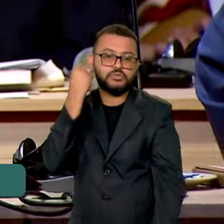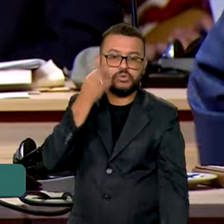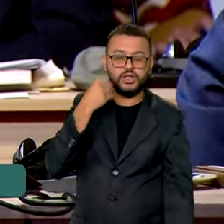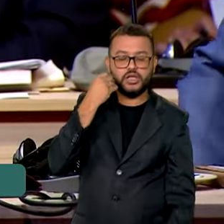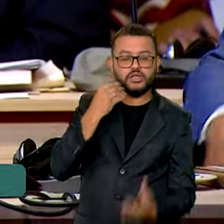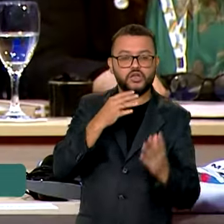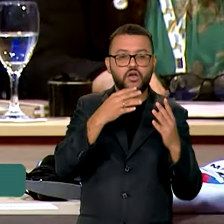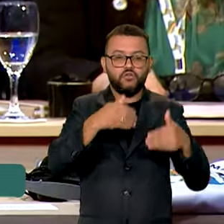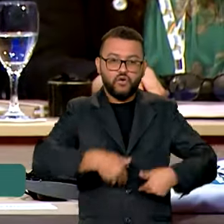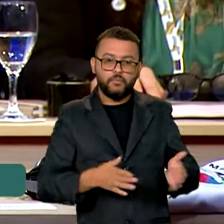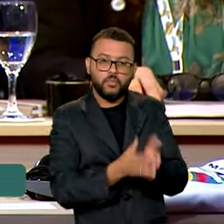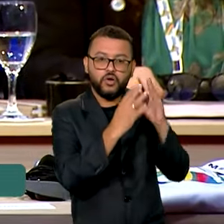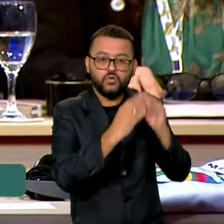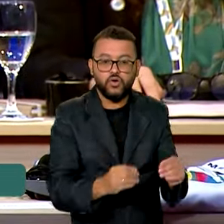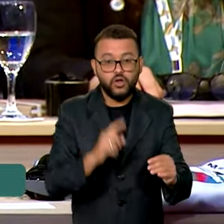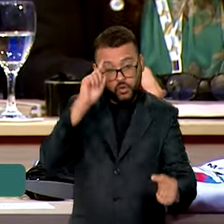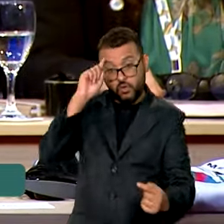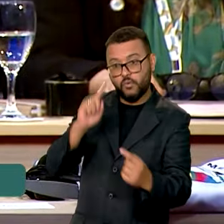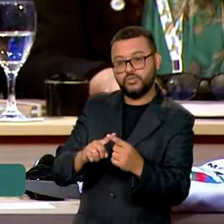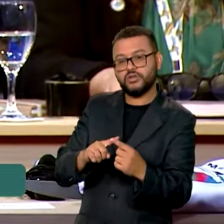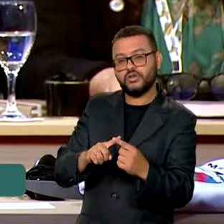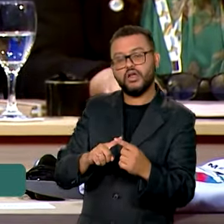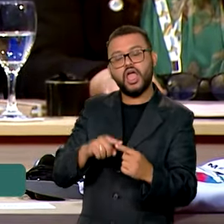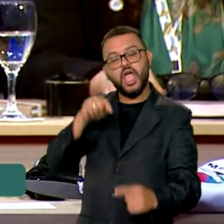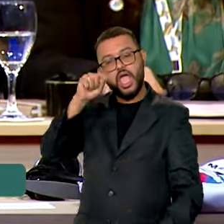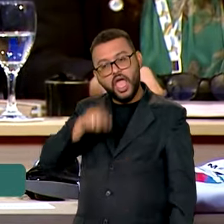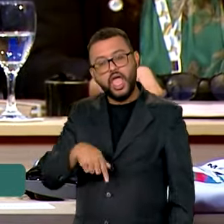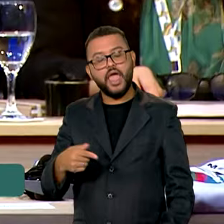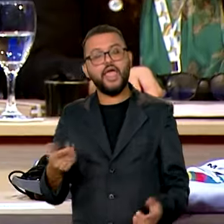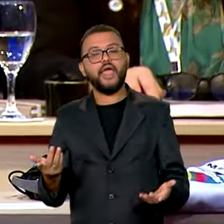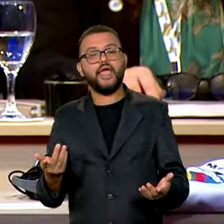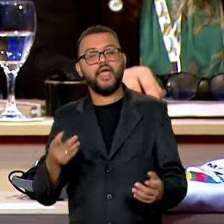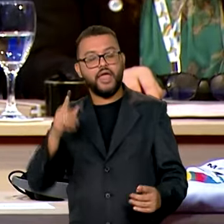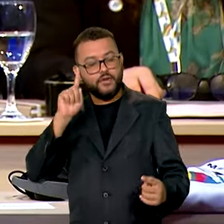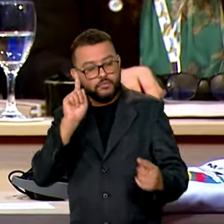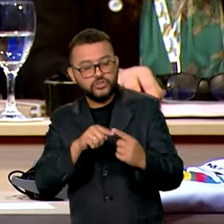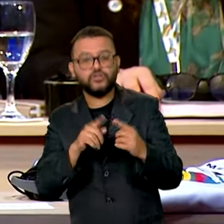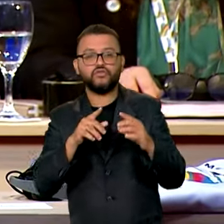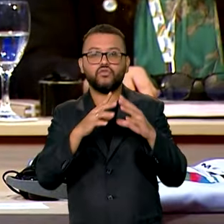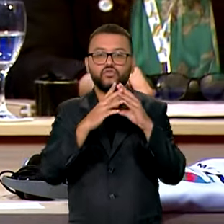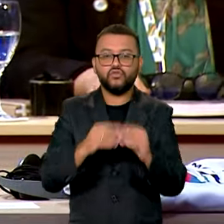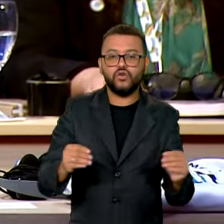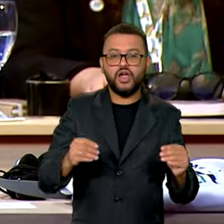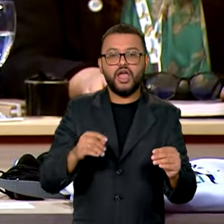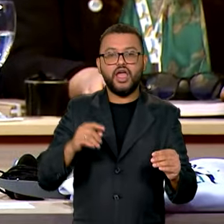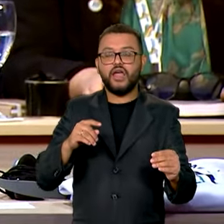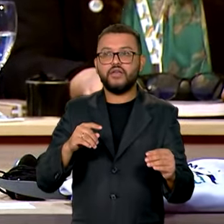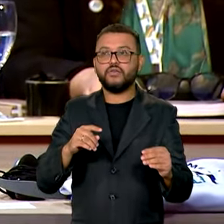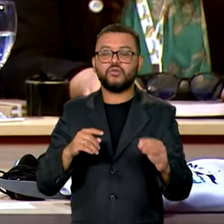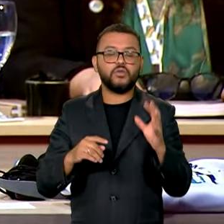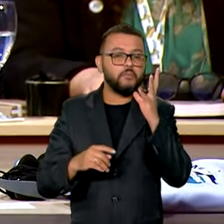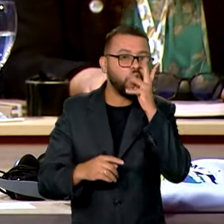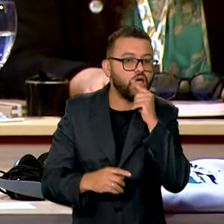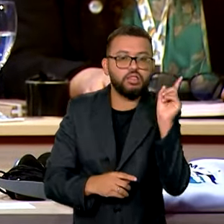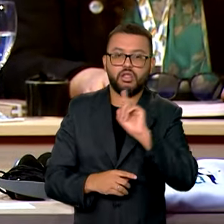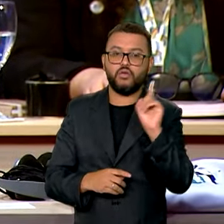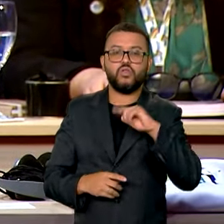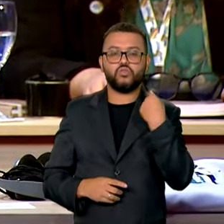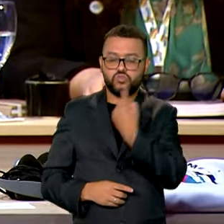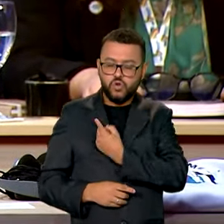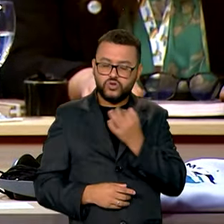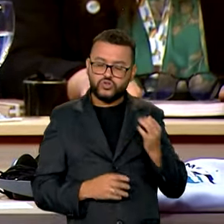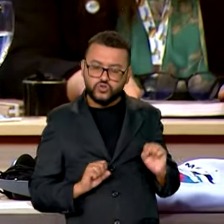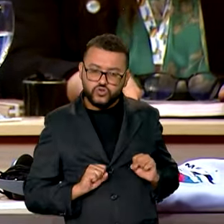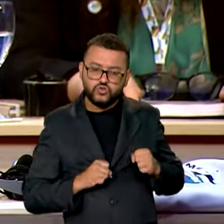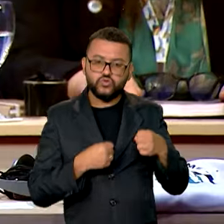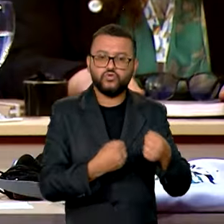à pobreza. O objetivo de erradicar a fome e a pobreza jamais deveria ser um sonho distante. A fome e a pobreza não